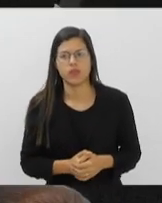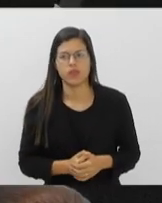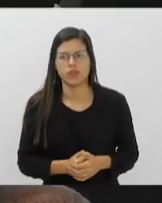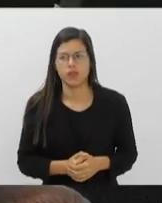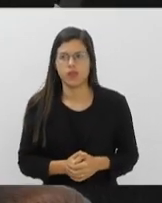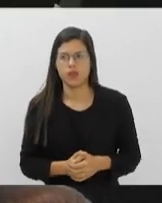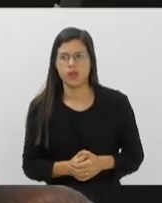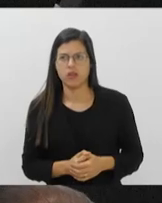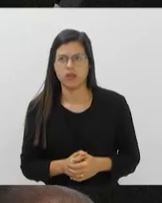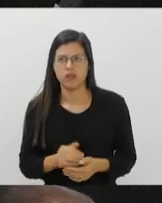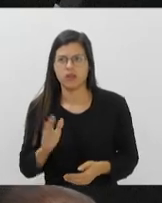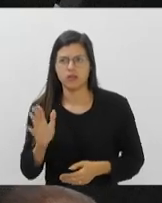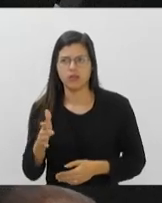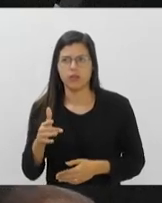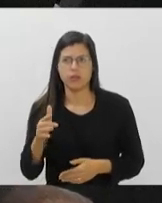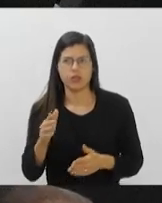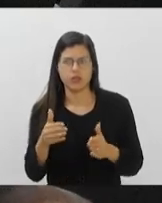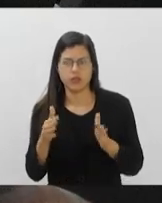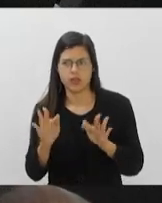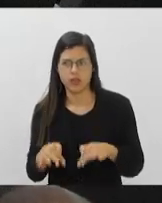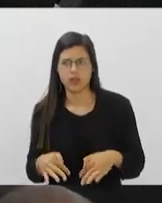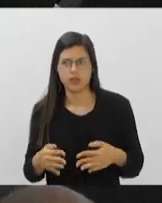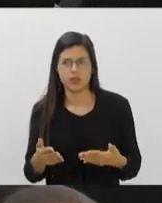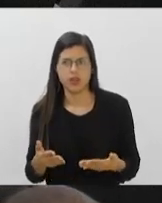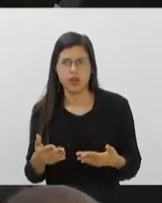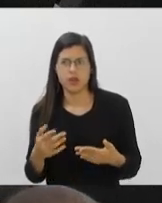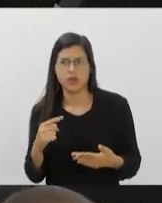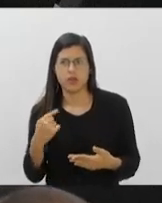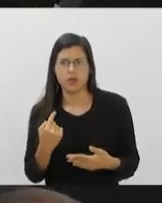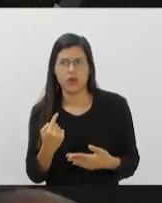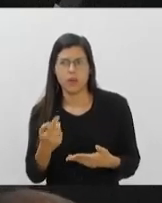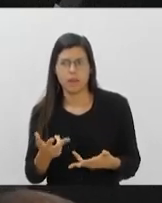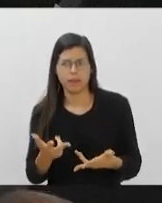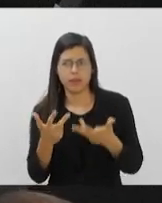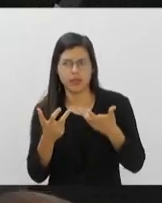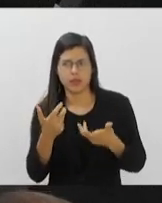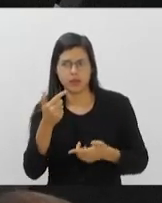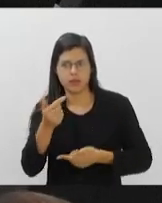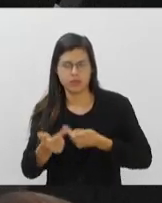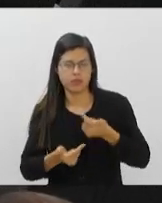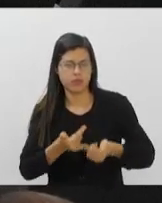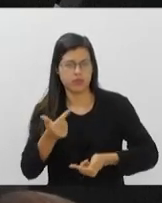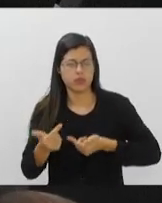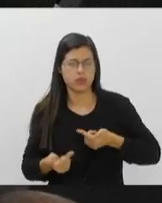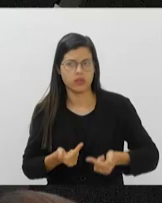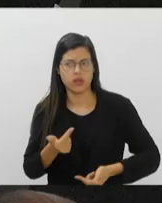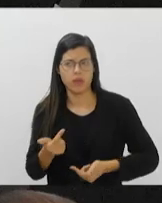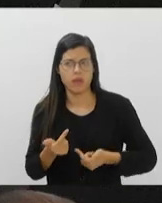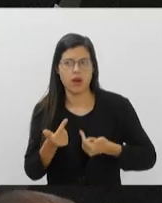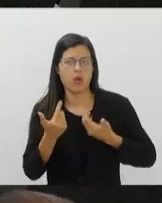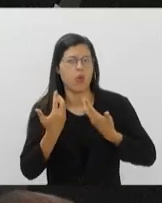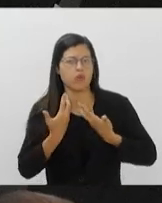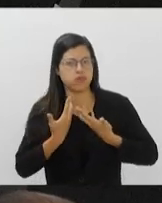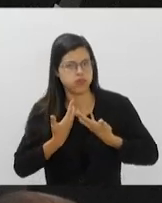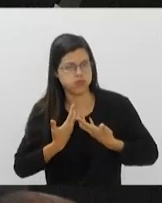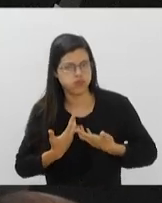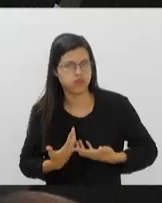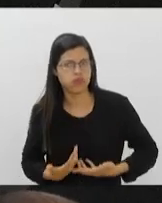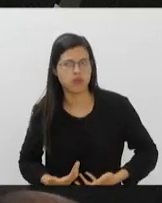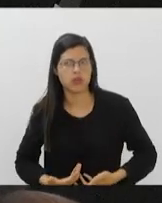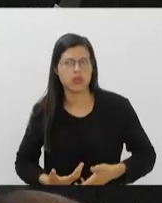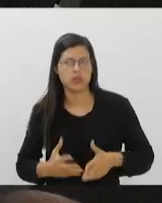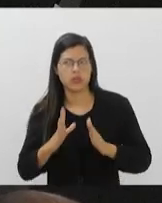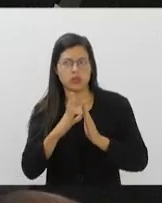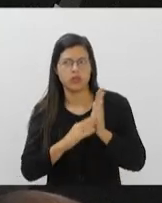para ela pra gente caminhar para e o que a gente eu vejo também o trabalho exaustivo e exemplar